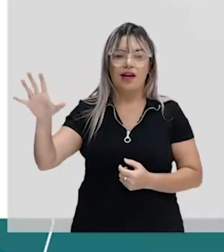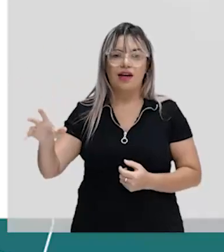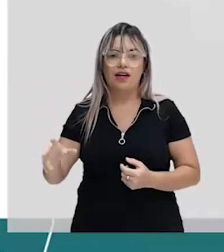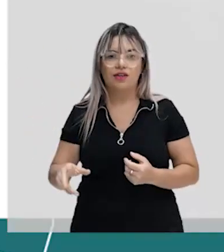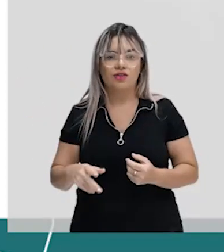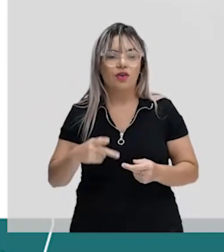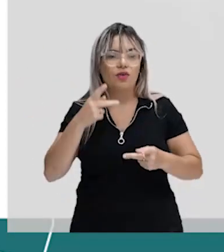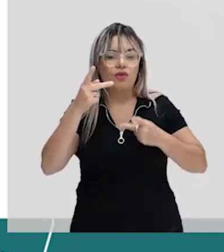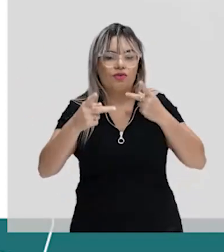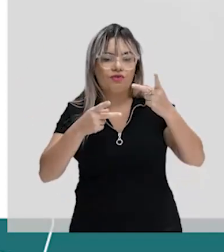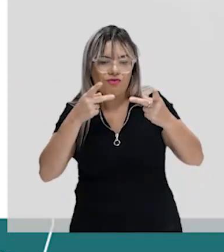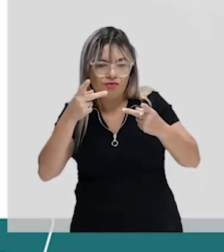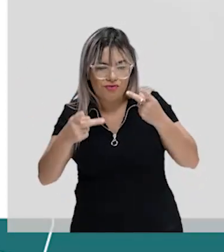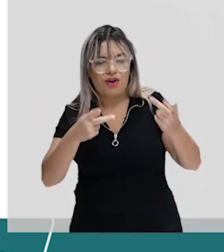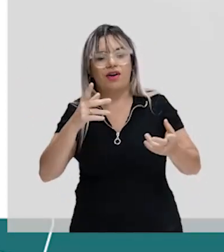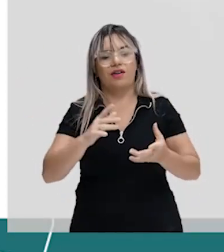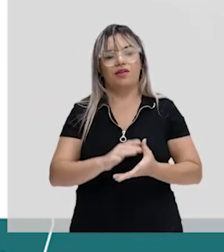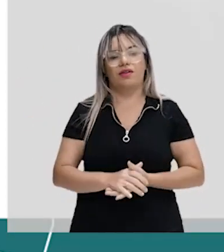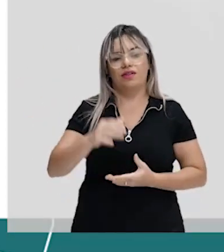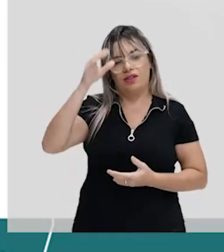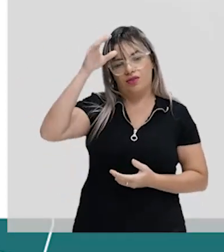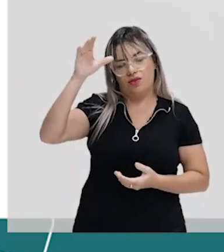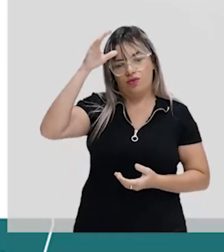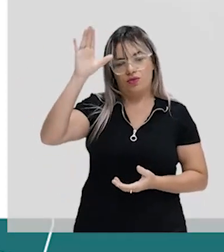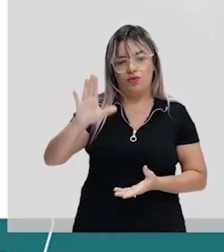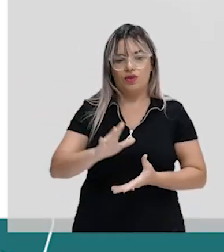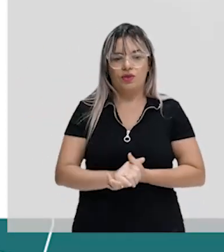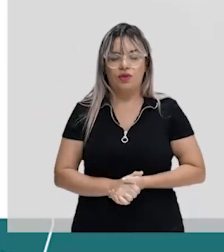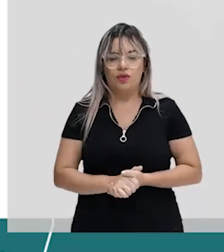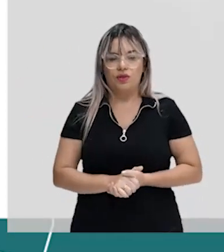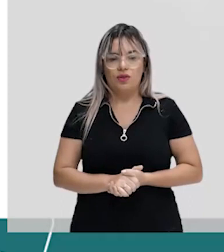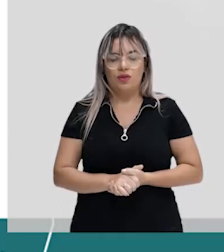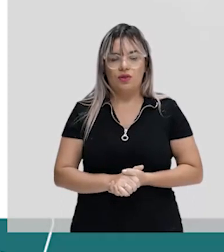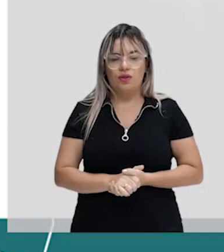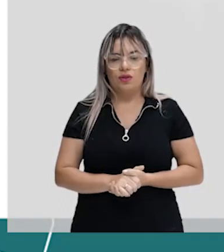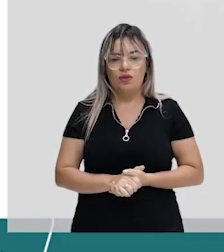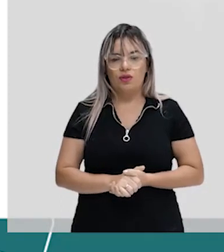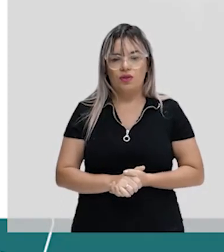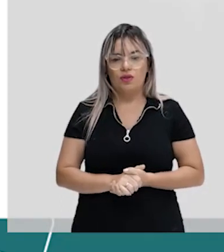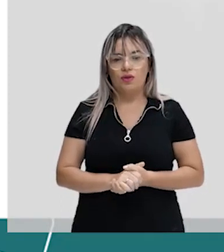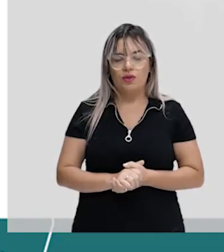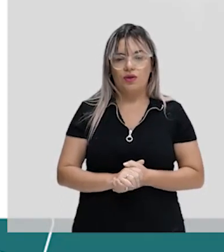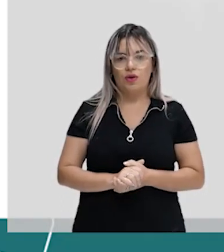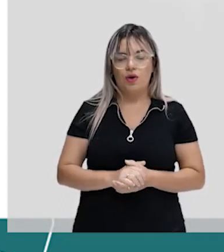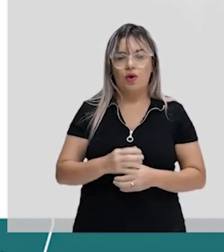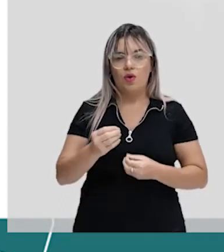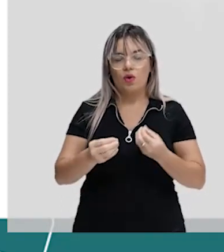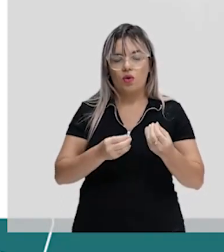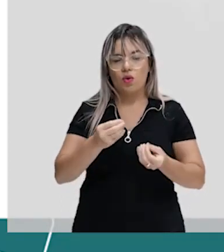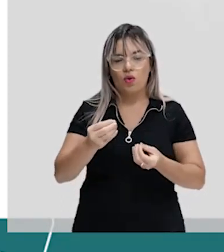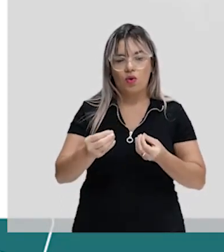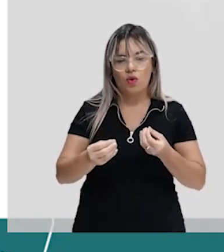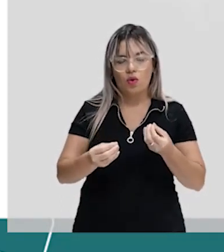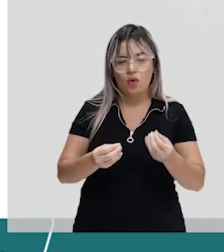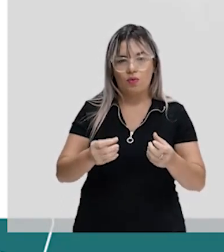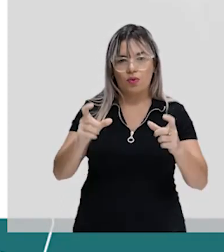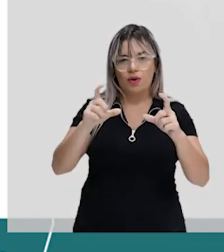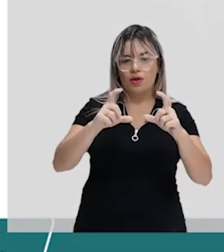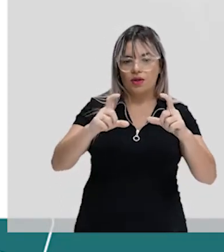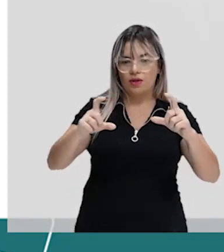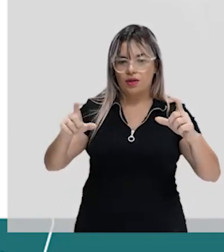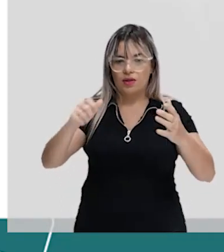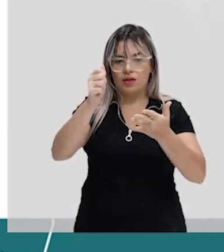Estilo de expressão literária e objetivismo. Bom, o estilo individual, o estilo pessoal, vai